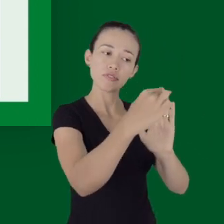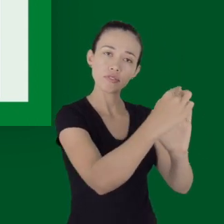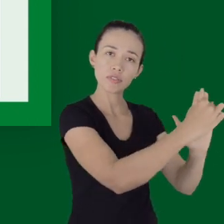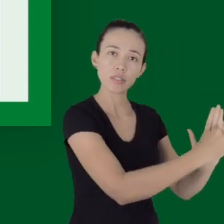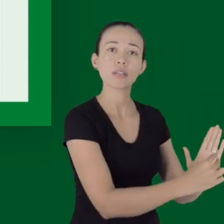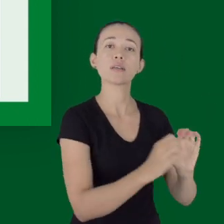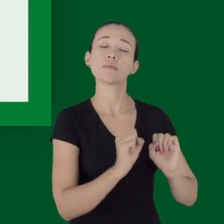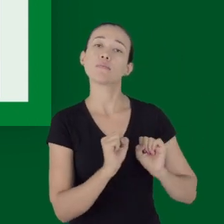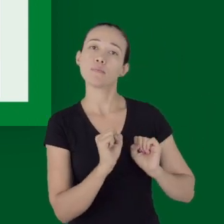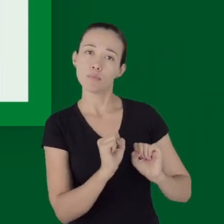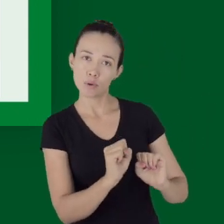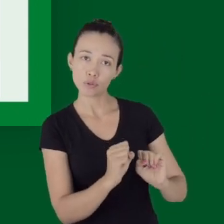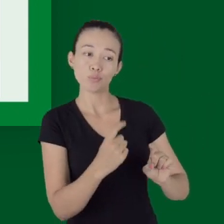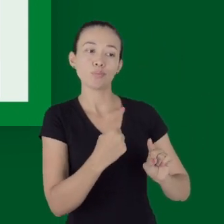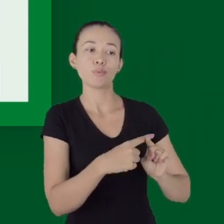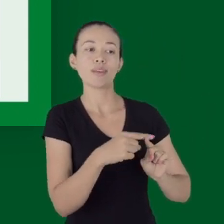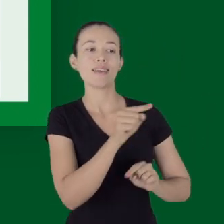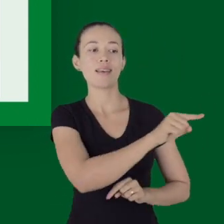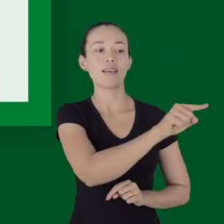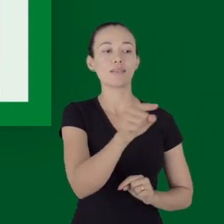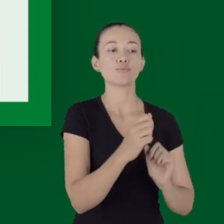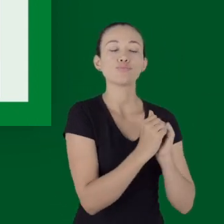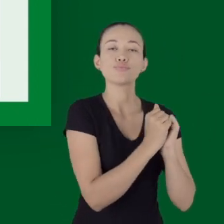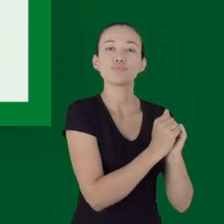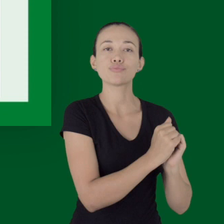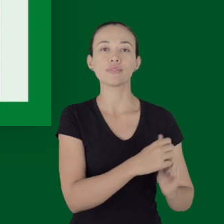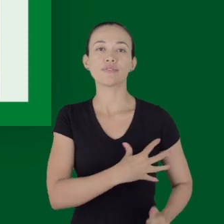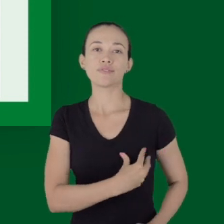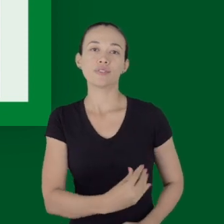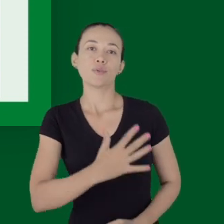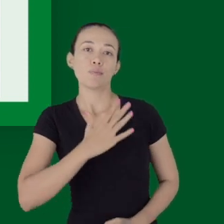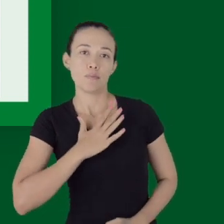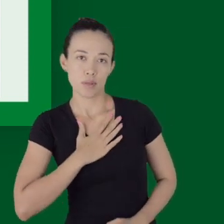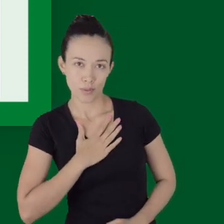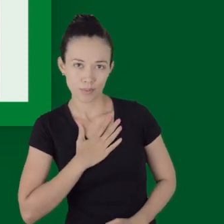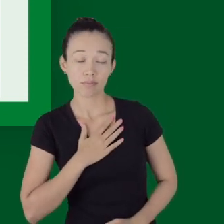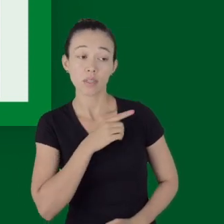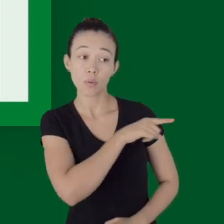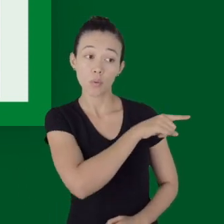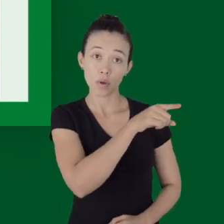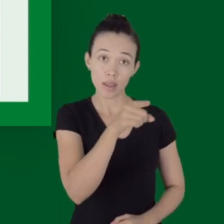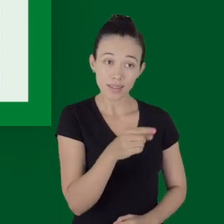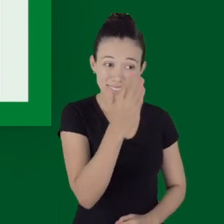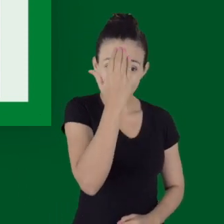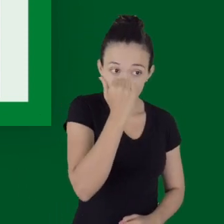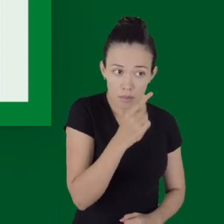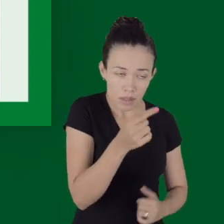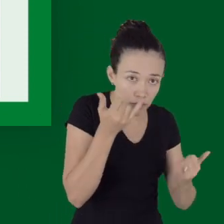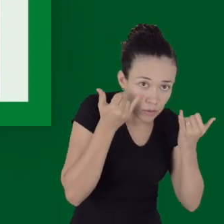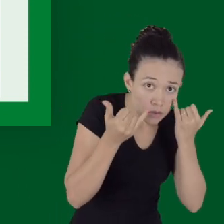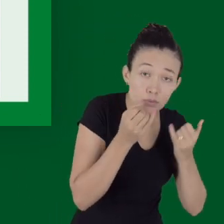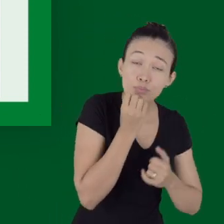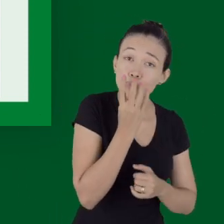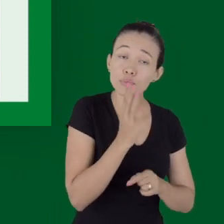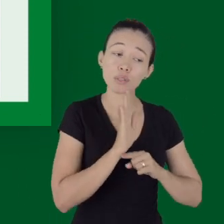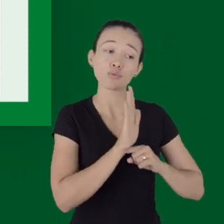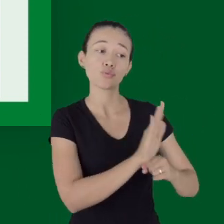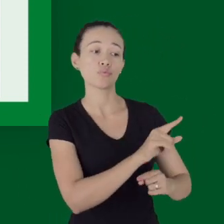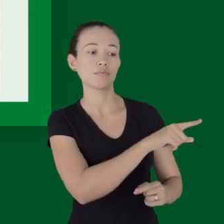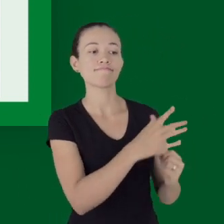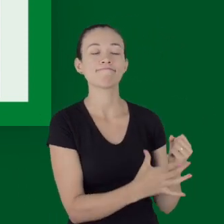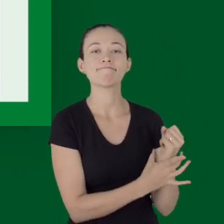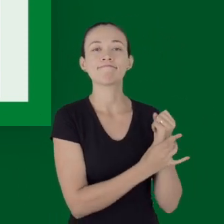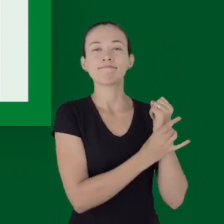com o meu filho e que possam precisar saber dessas informações para manter a saúde e segurança do mesmo. Eu